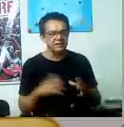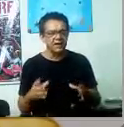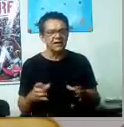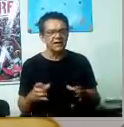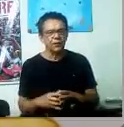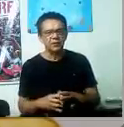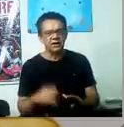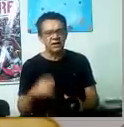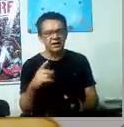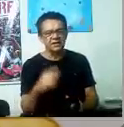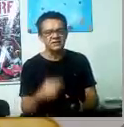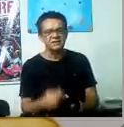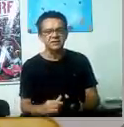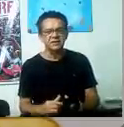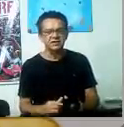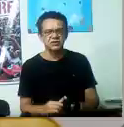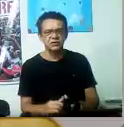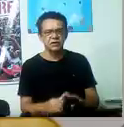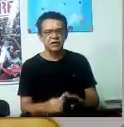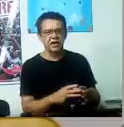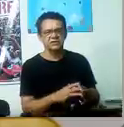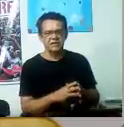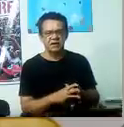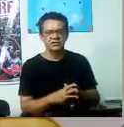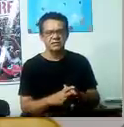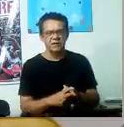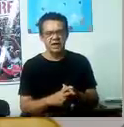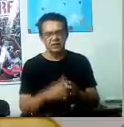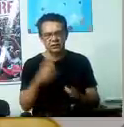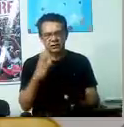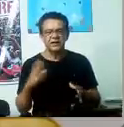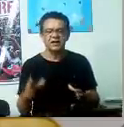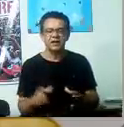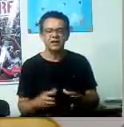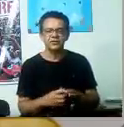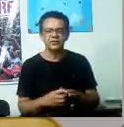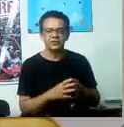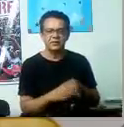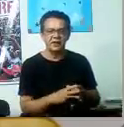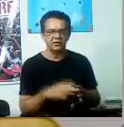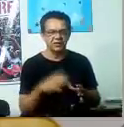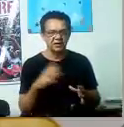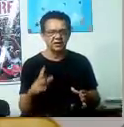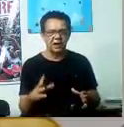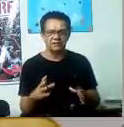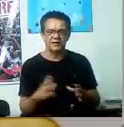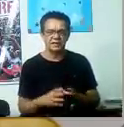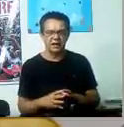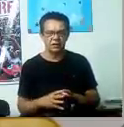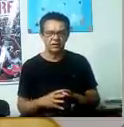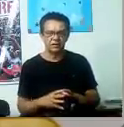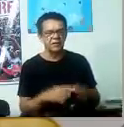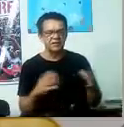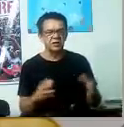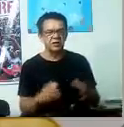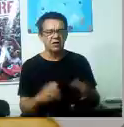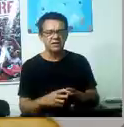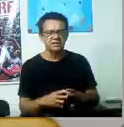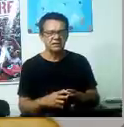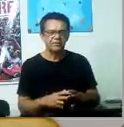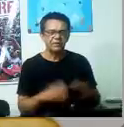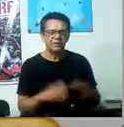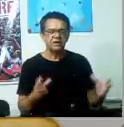presidente da República Esse ministro é o Celso de Mello Decano do Supremo Tribunal Federal Eu